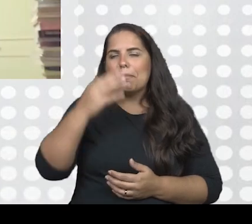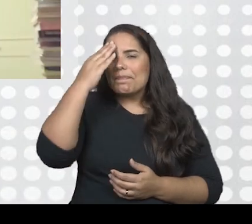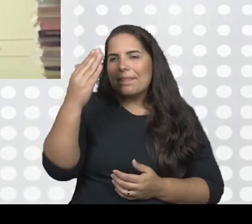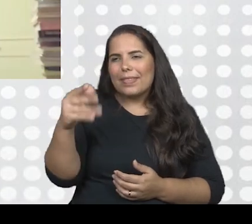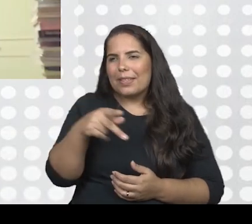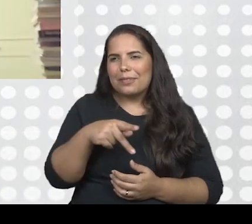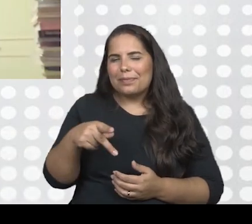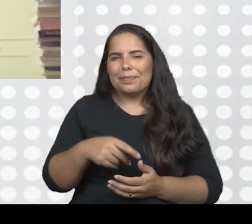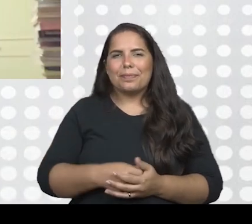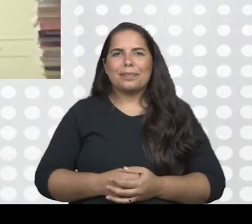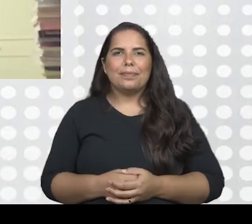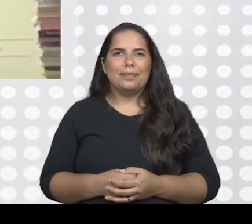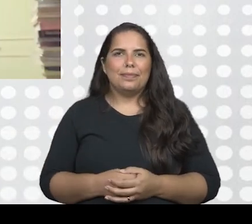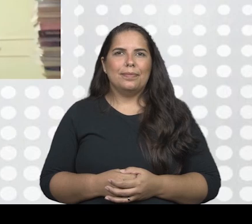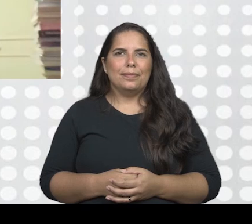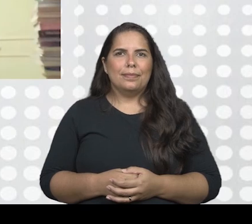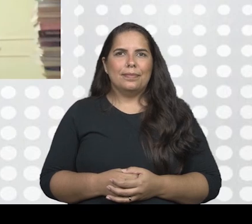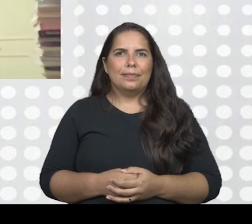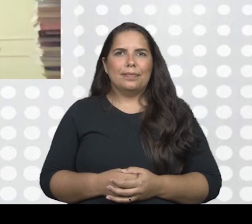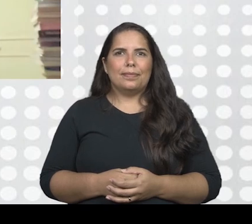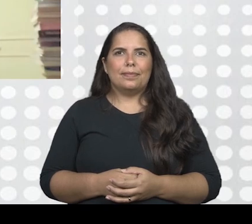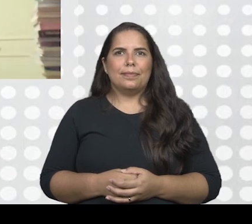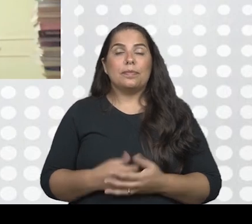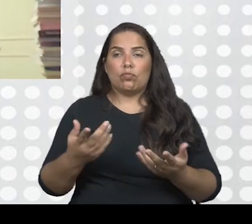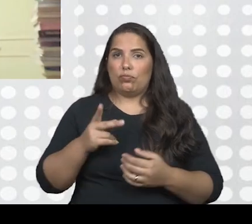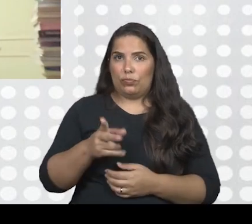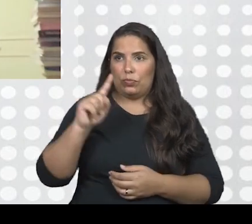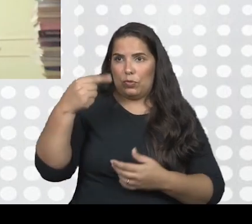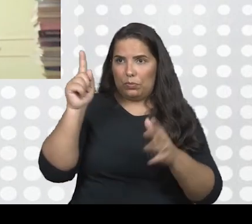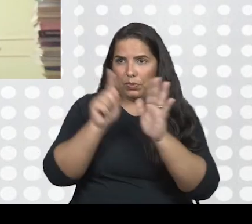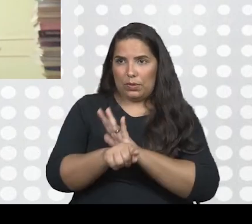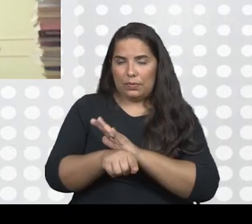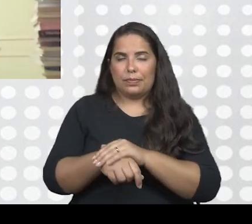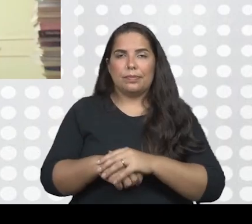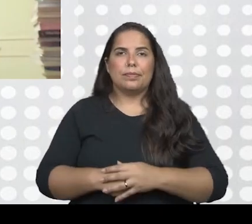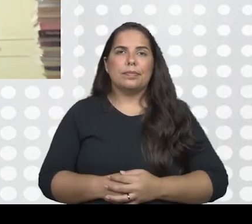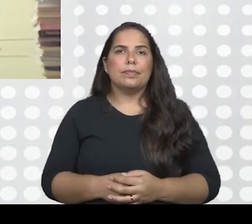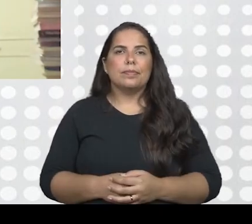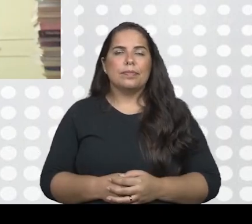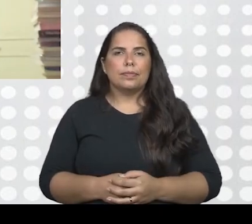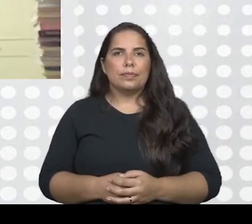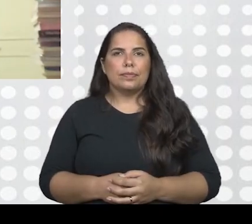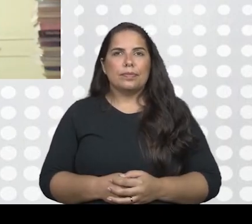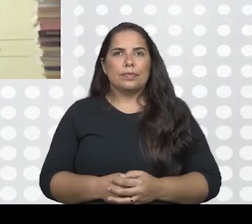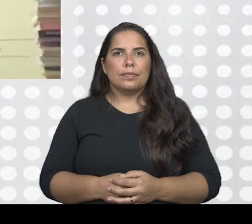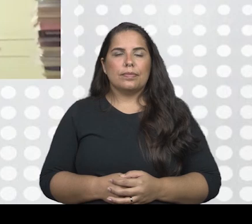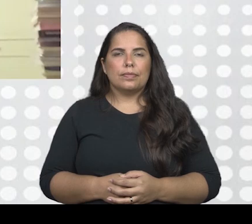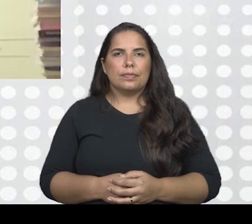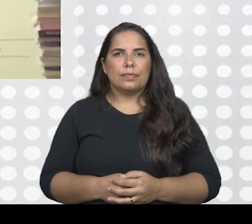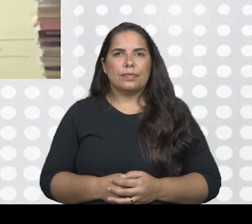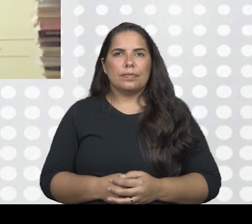Obrigada, professora. Bom, seguindo então para a próxima pergunta, inicio ela